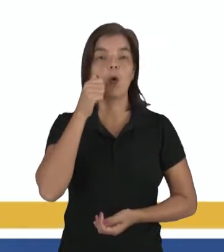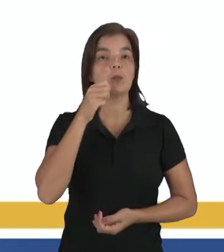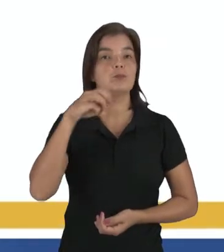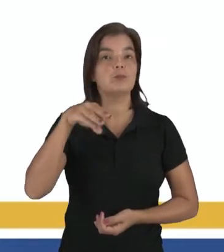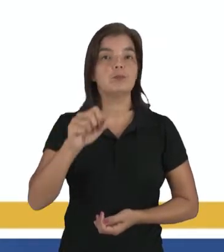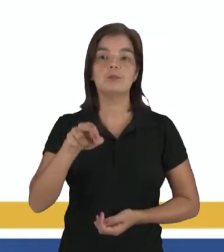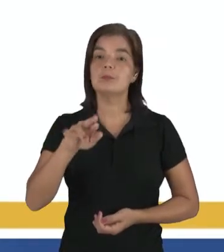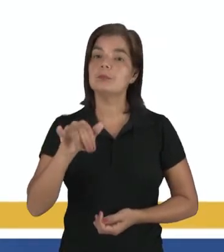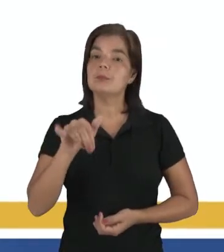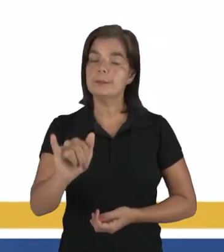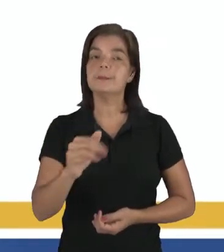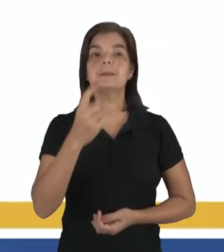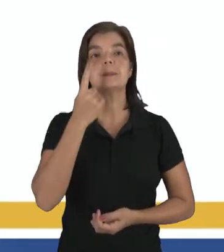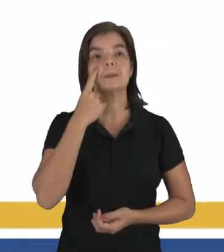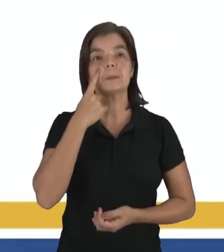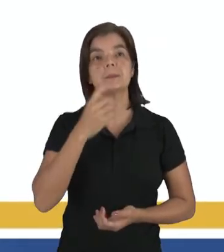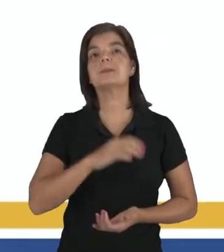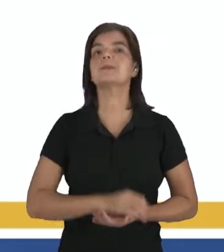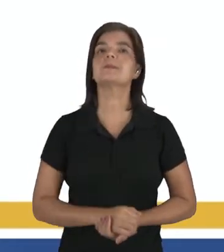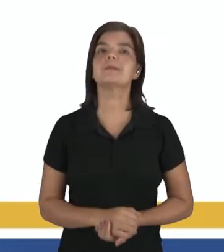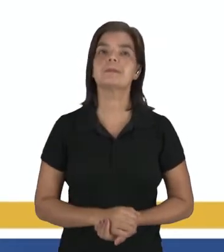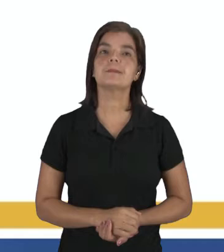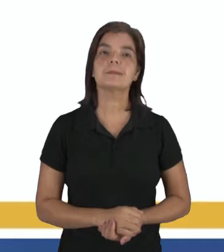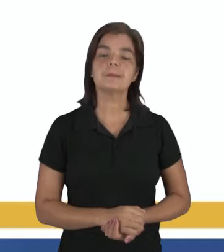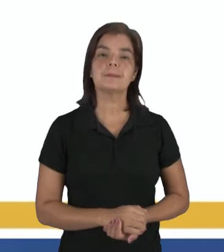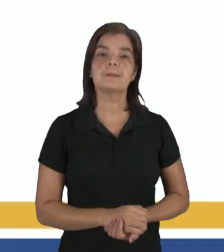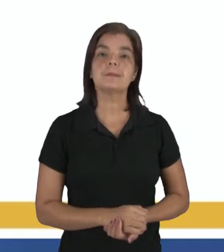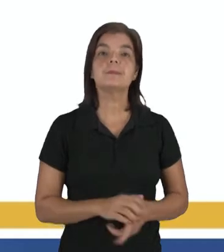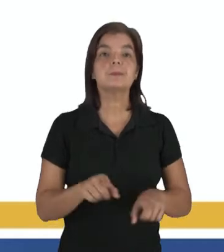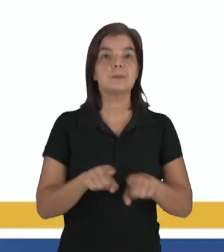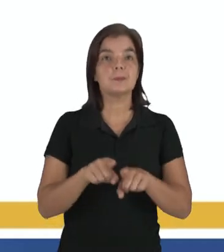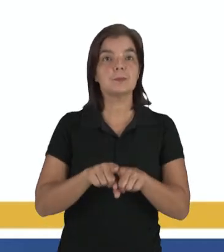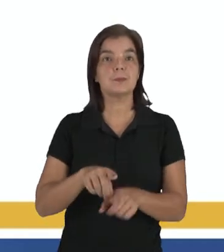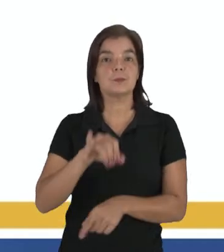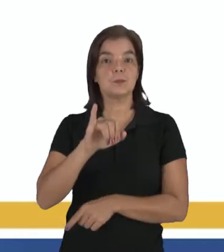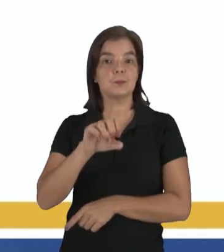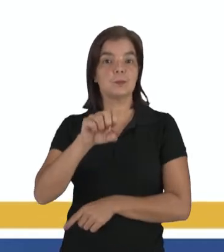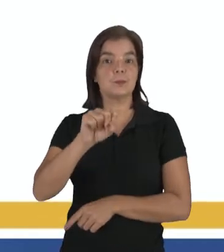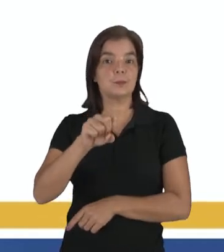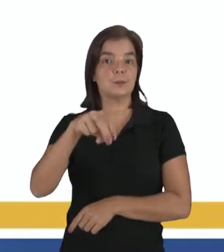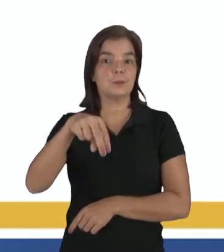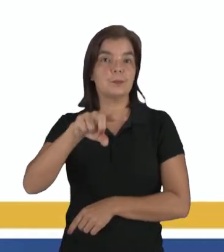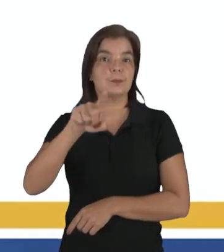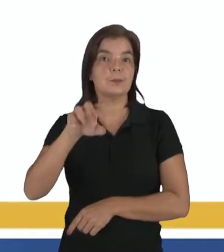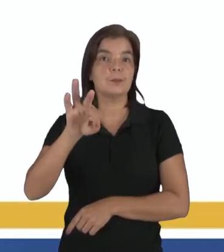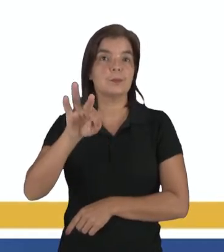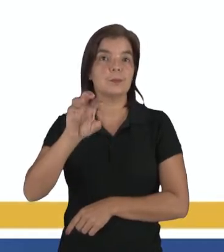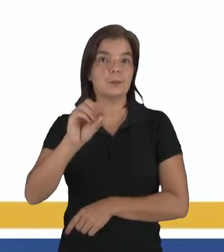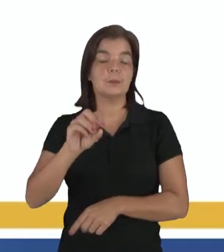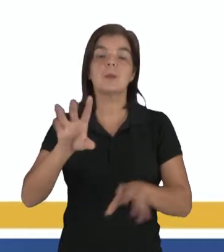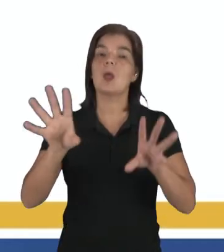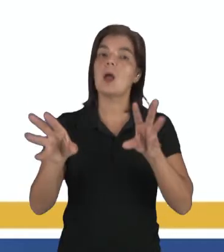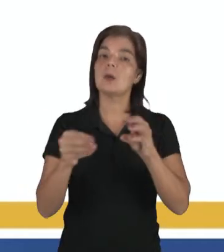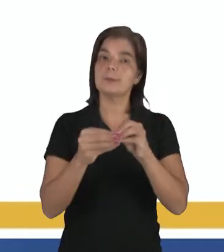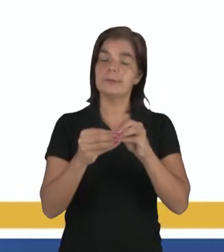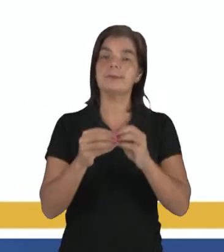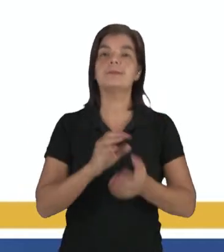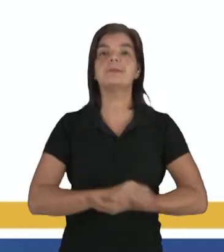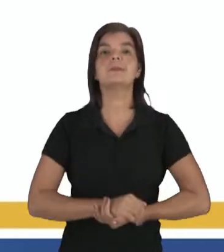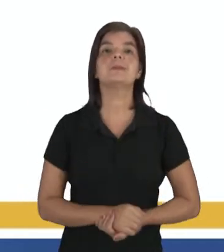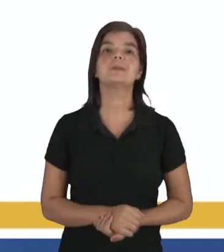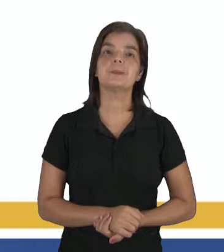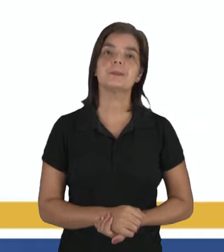She isn't going to have lunch with Mary. Então, o isn't é a mesma coisa que o is not. A diferença é que está contraído,